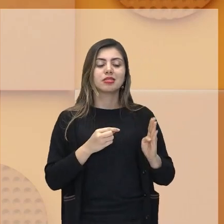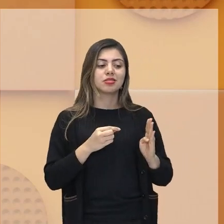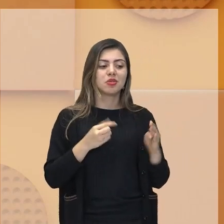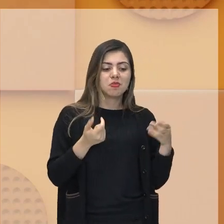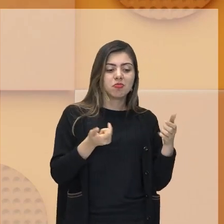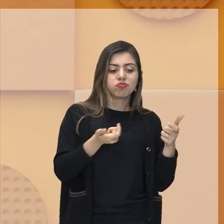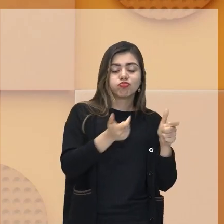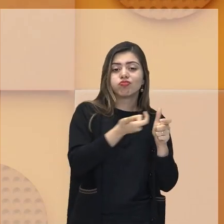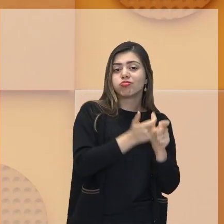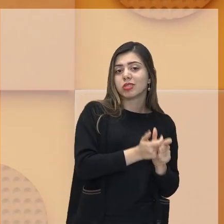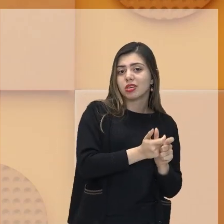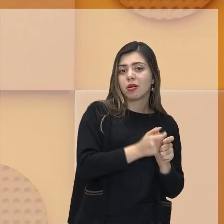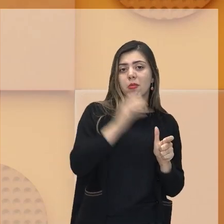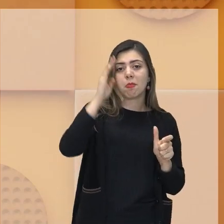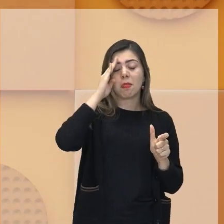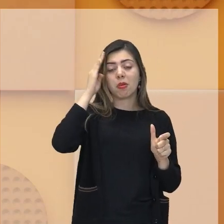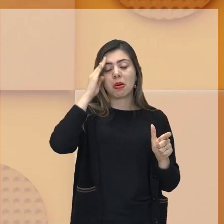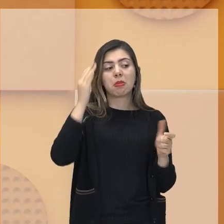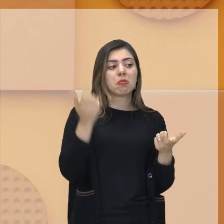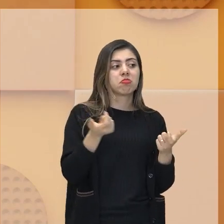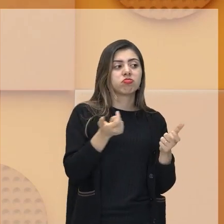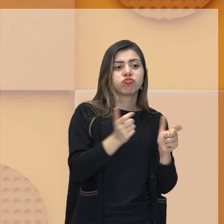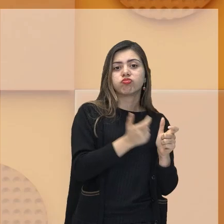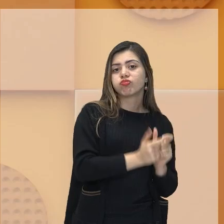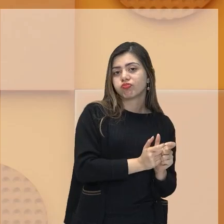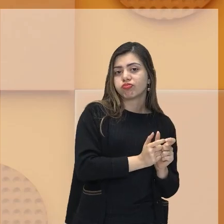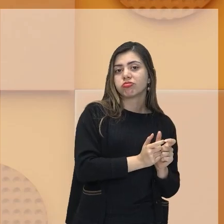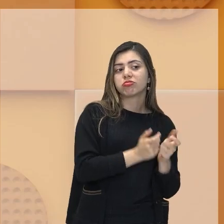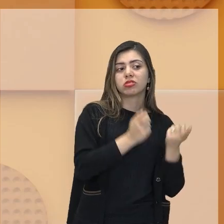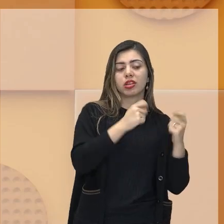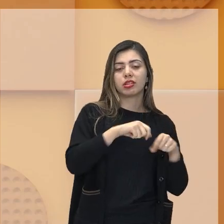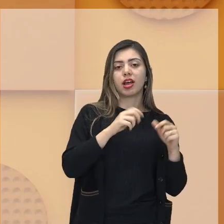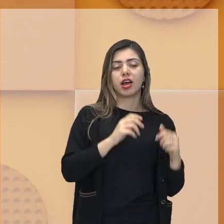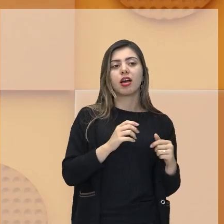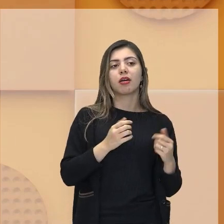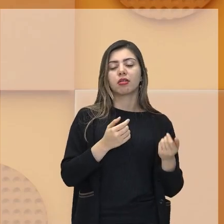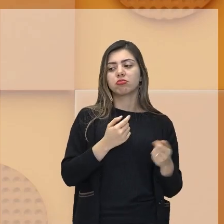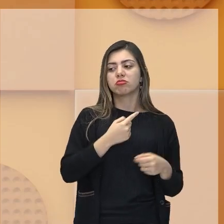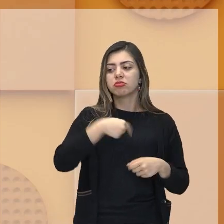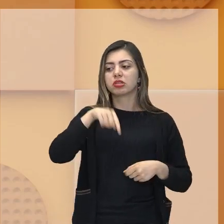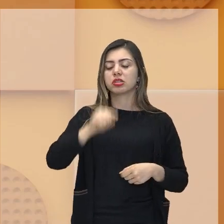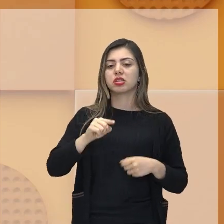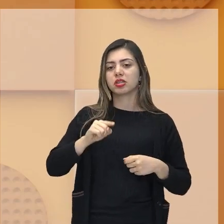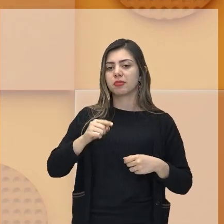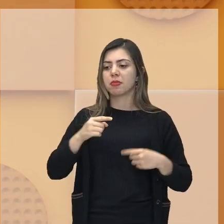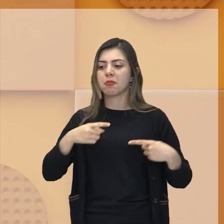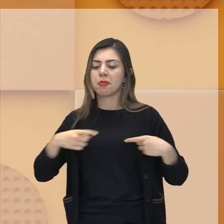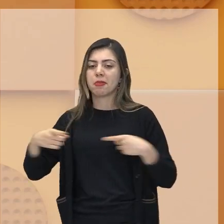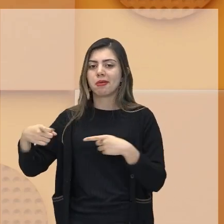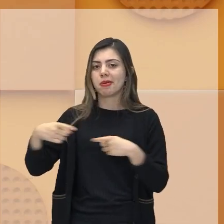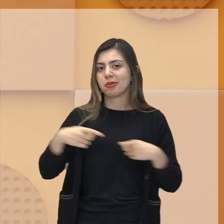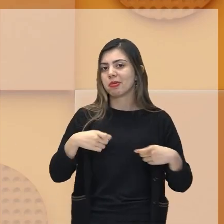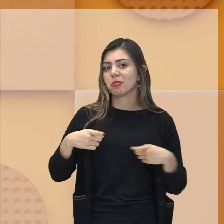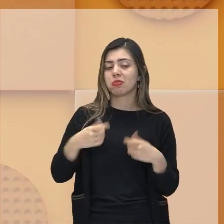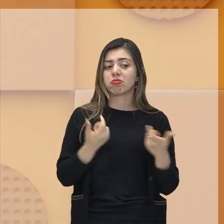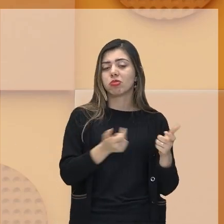ele tinha poucos soldados que estavam dispostos ali a ir à guerra contra os paraguaios. Até porque não